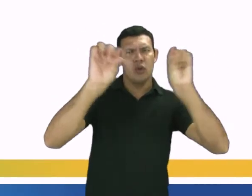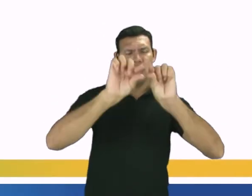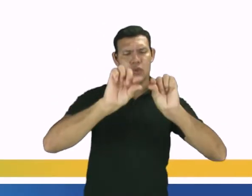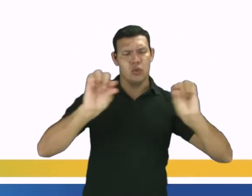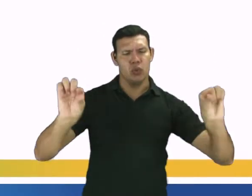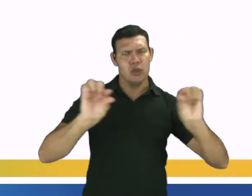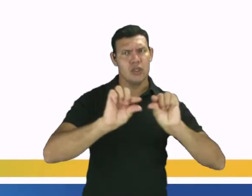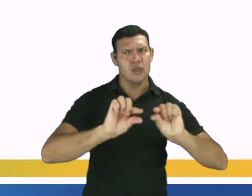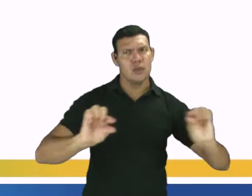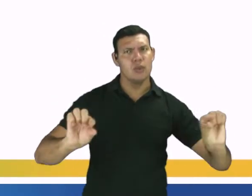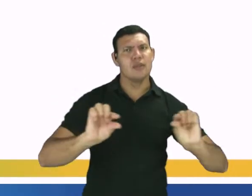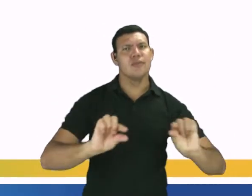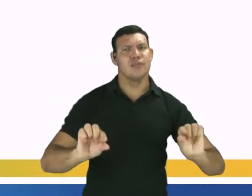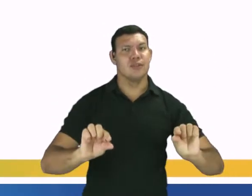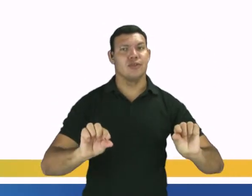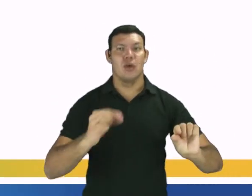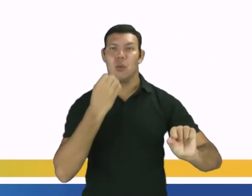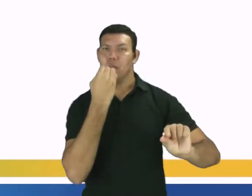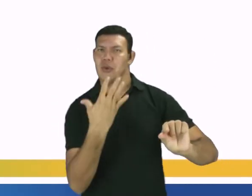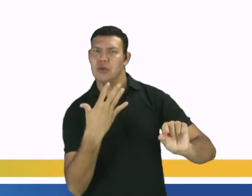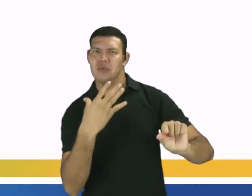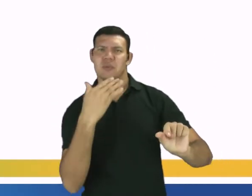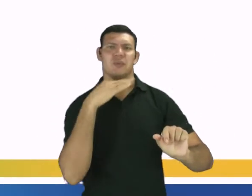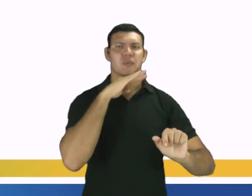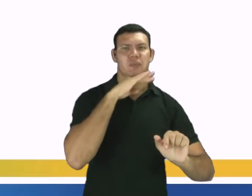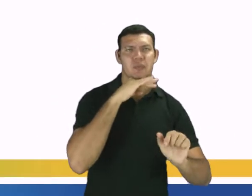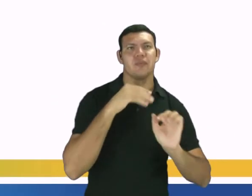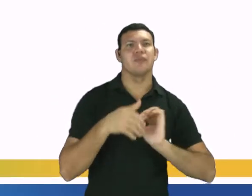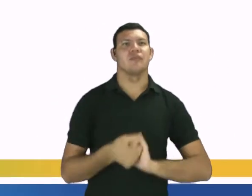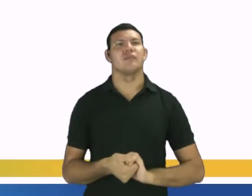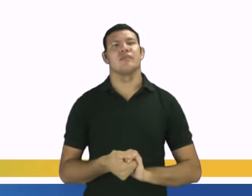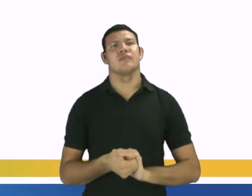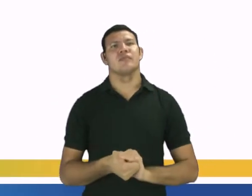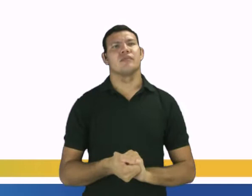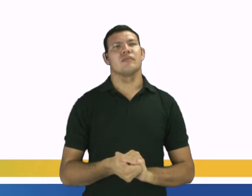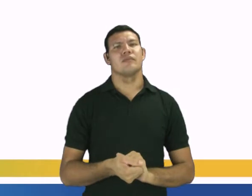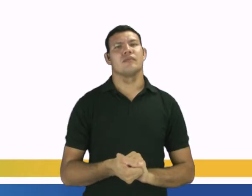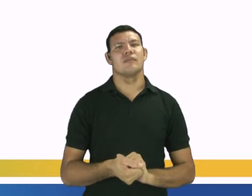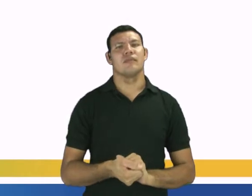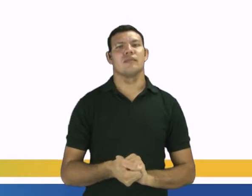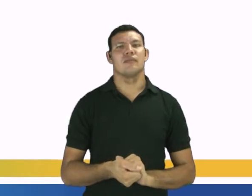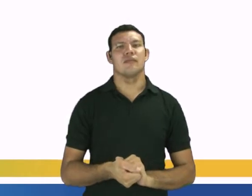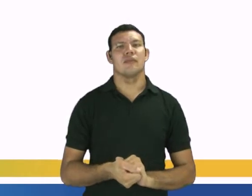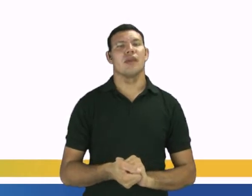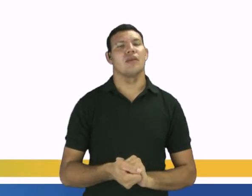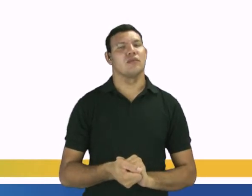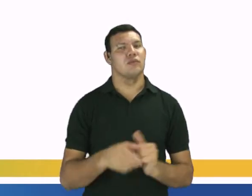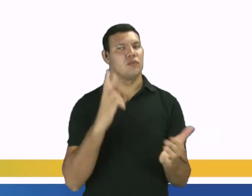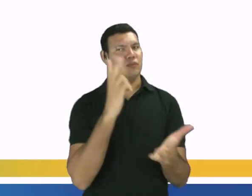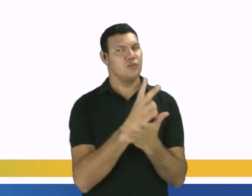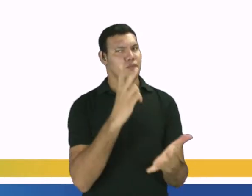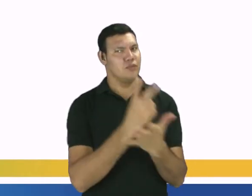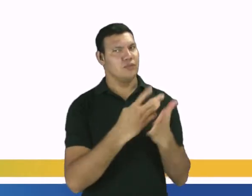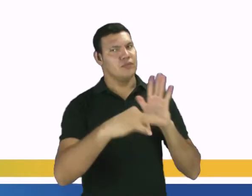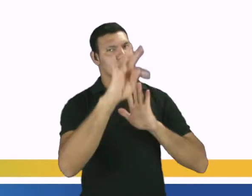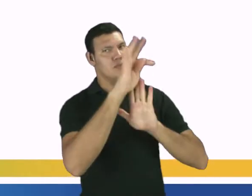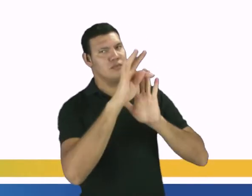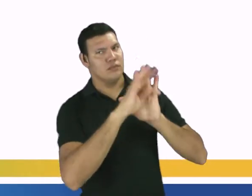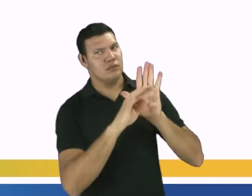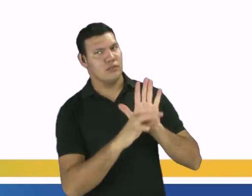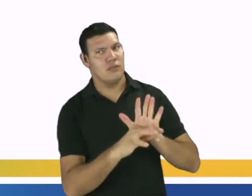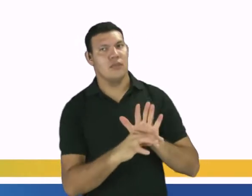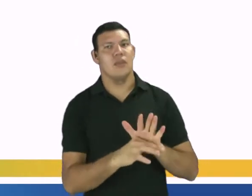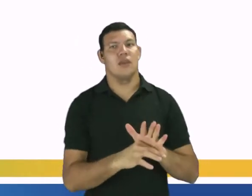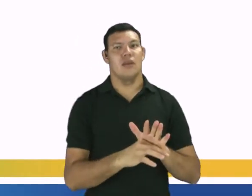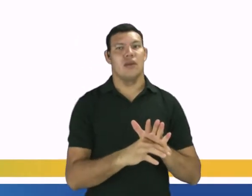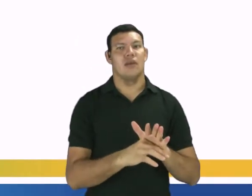está bom, o que está mal, certo? Olha lá, ó. Aqui tem aquele mesmo texto, tá? Nós vamos linha por linha ver o